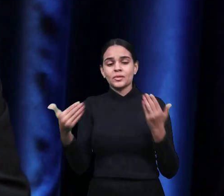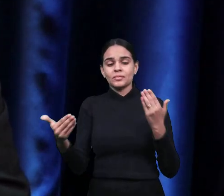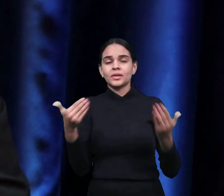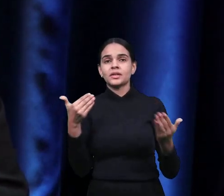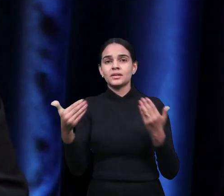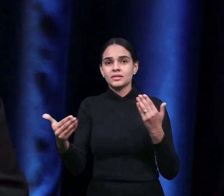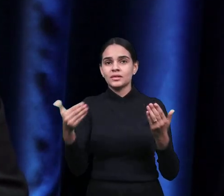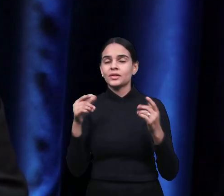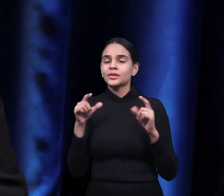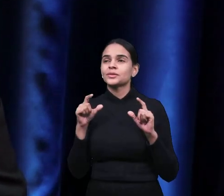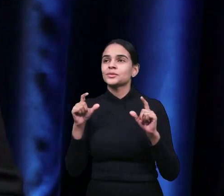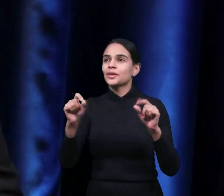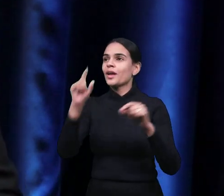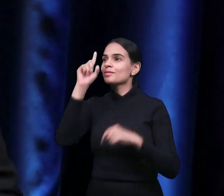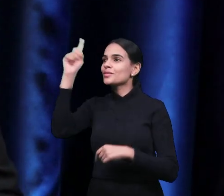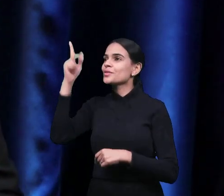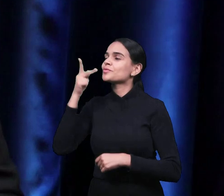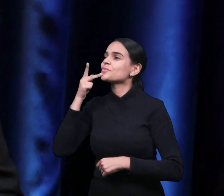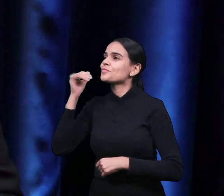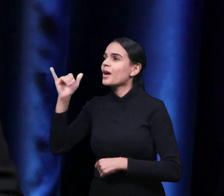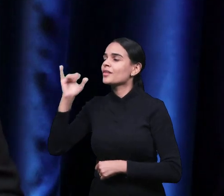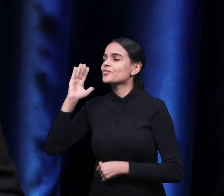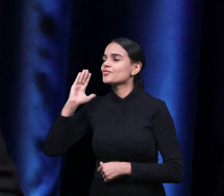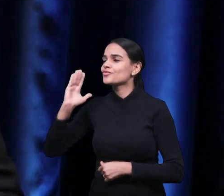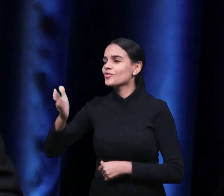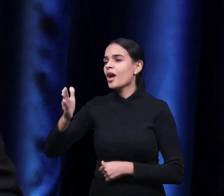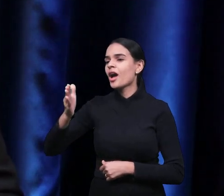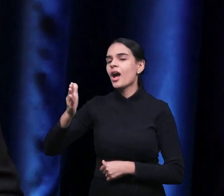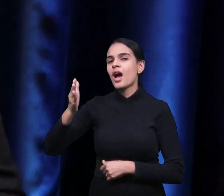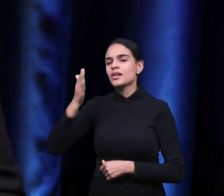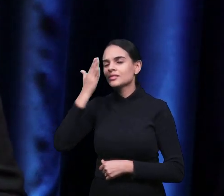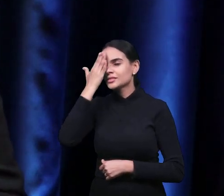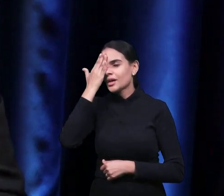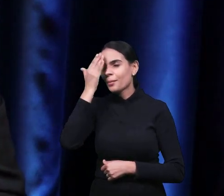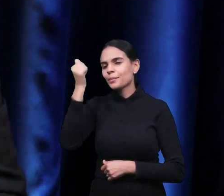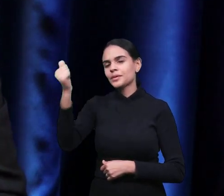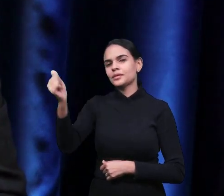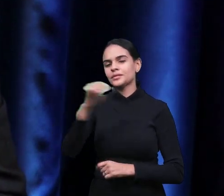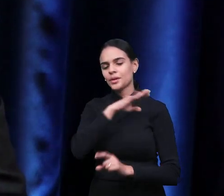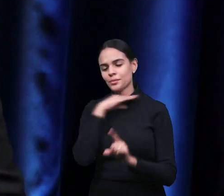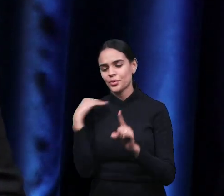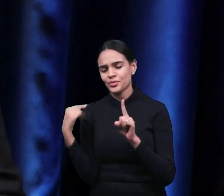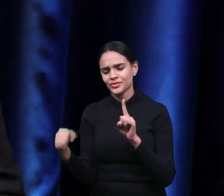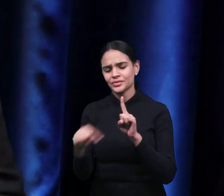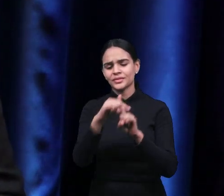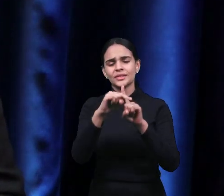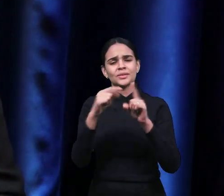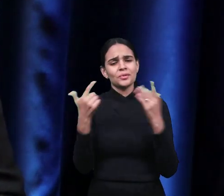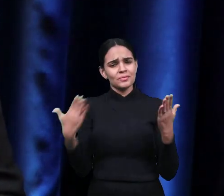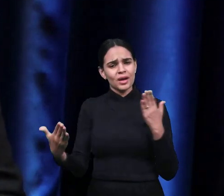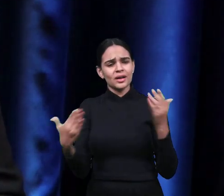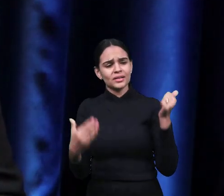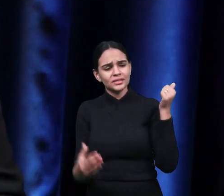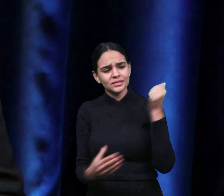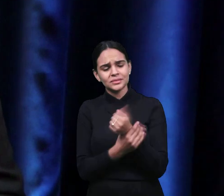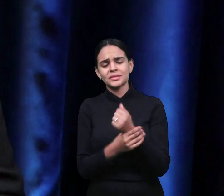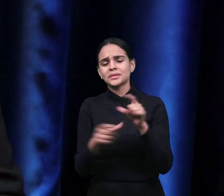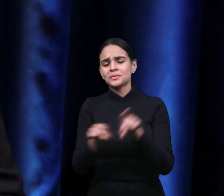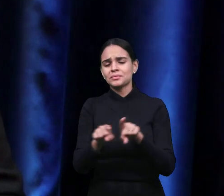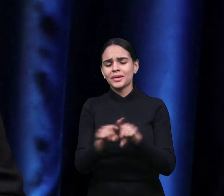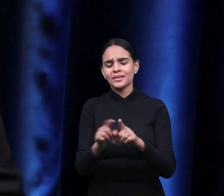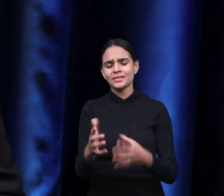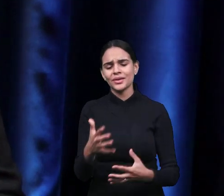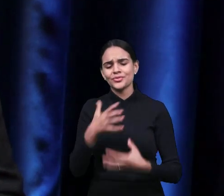já visualizando o sacrifício. A expressão diz, Abraão viu ao longe. Então o pai já via e já sentiu